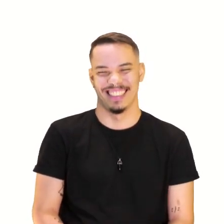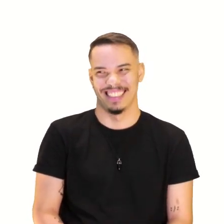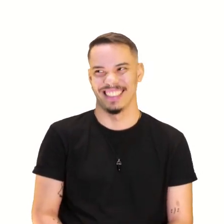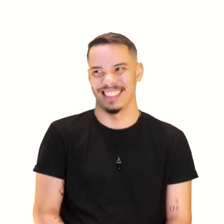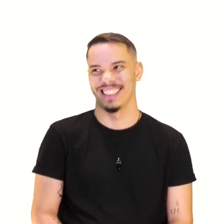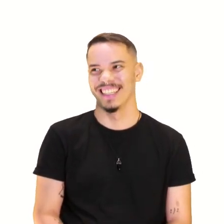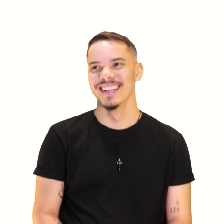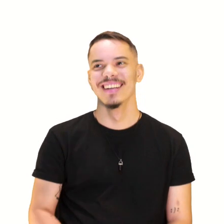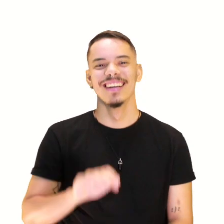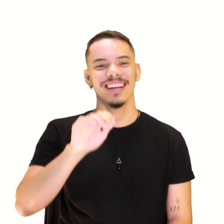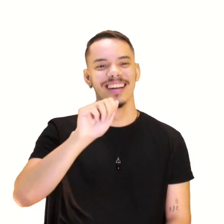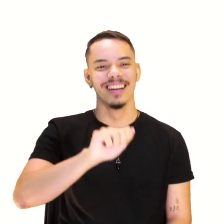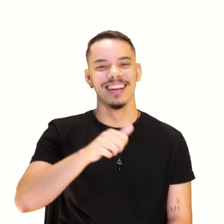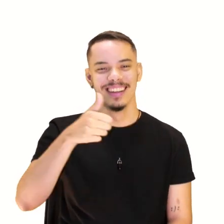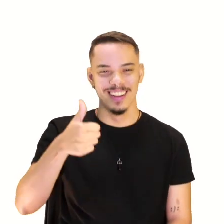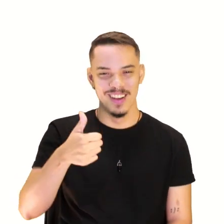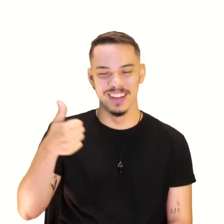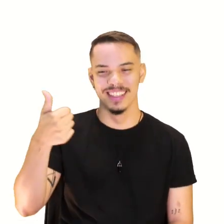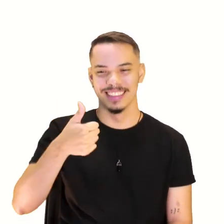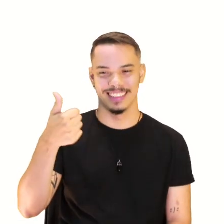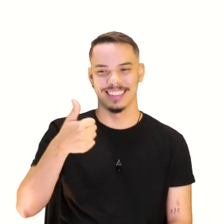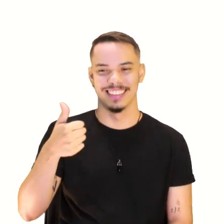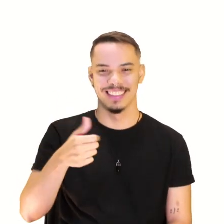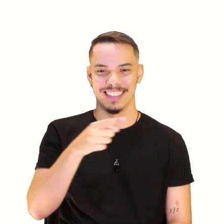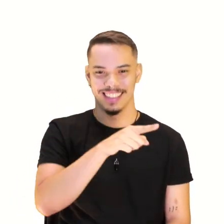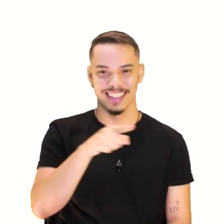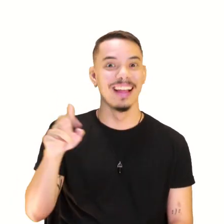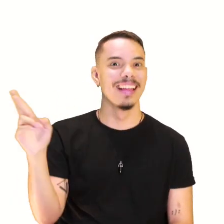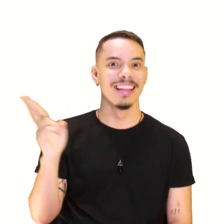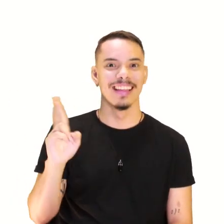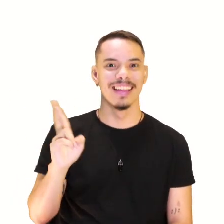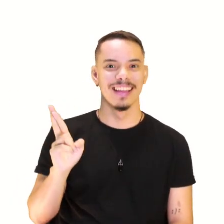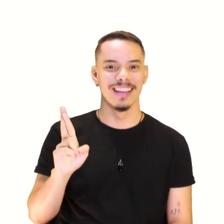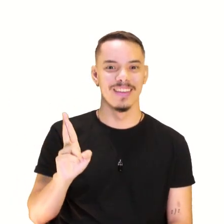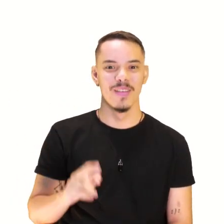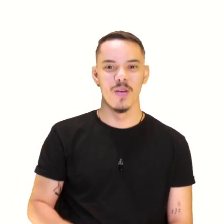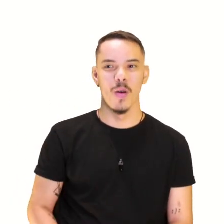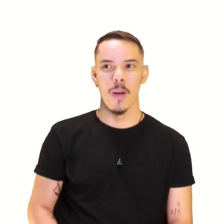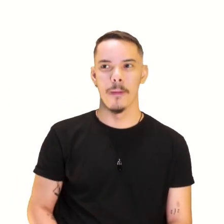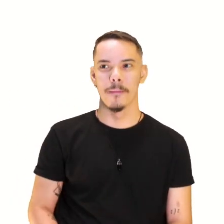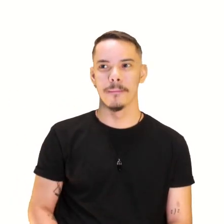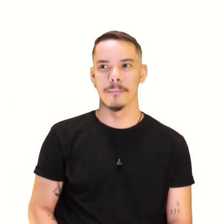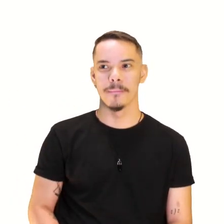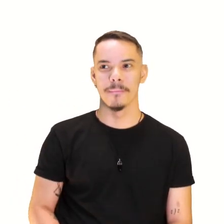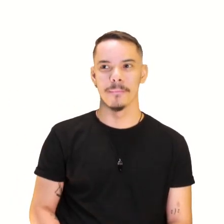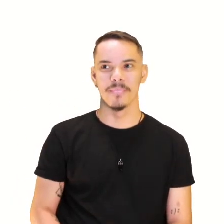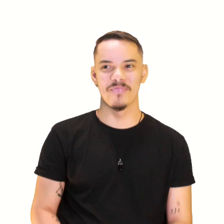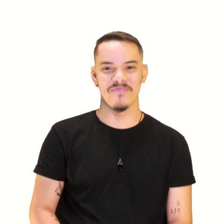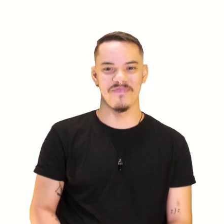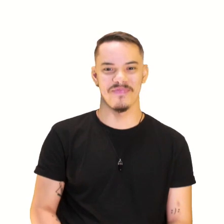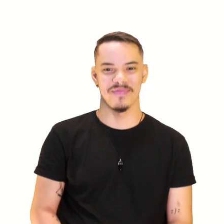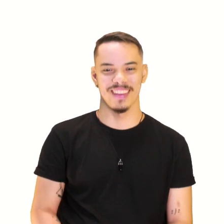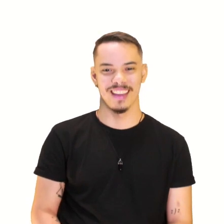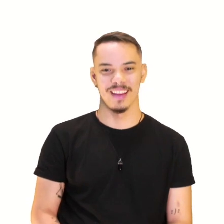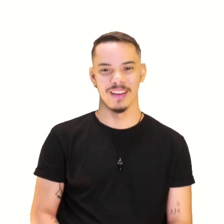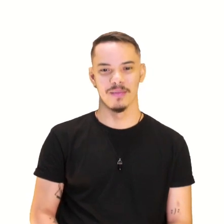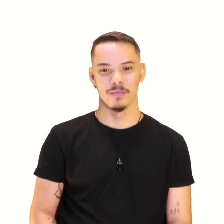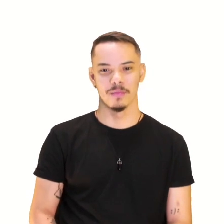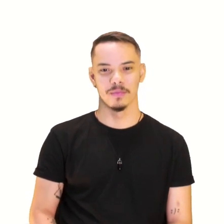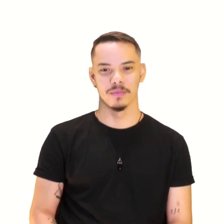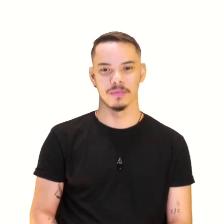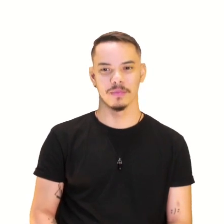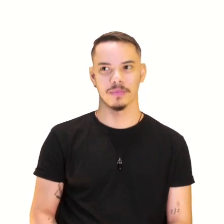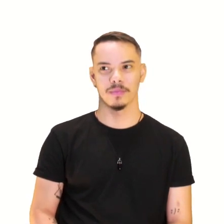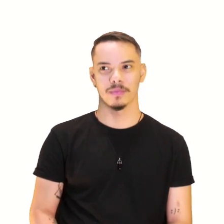A1 é o primeiro termo, ou seja, quem é o primeiro termo na sequência lá? Dá uma riscadinha lá, faz uma bolinha. Quem é o quê? Circula,